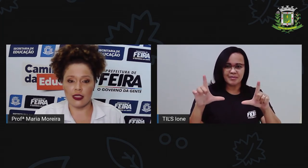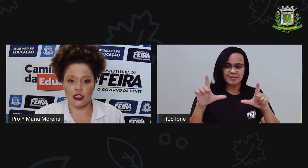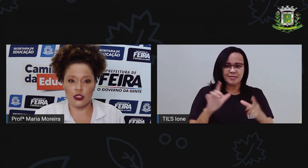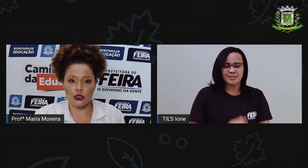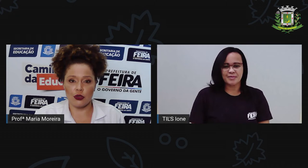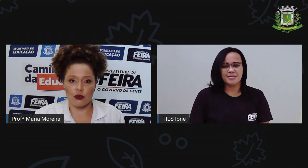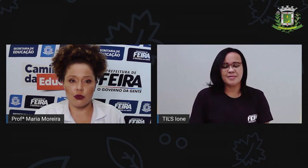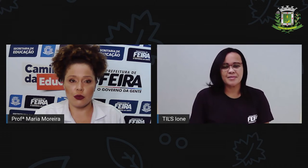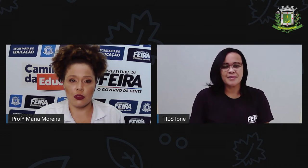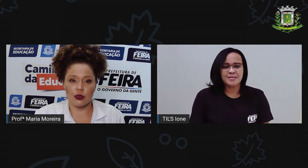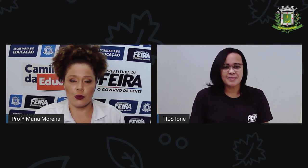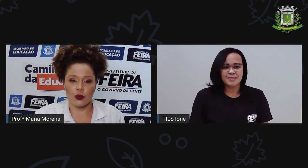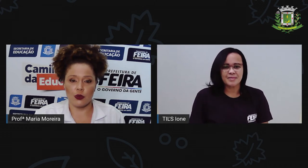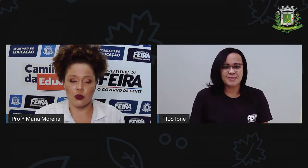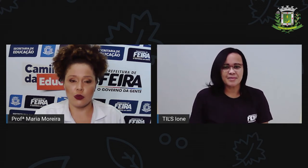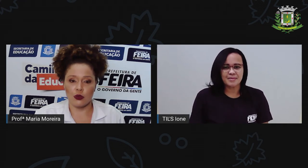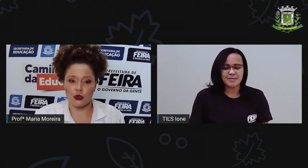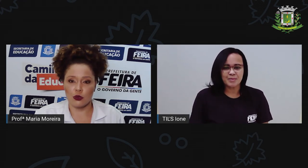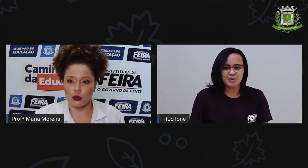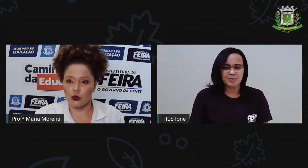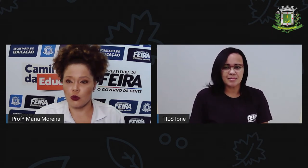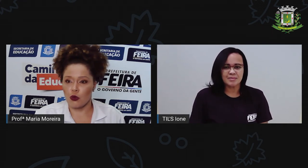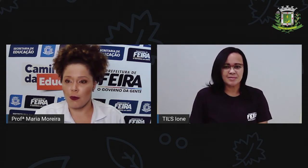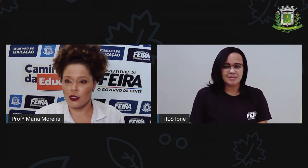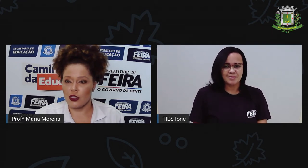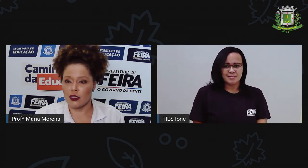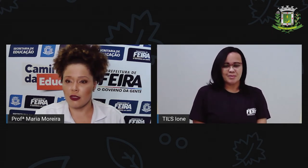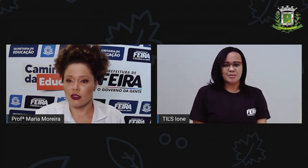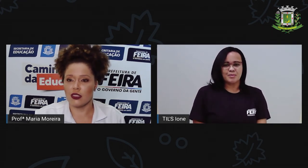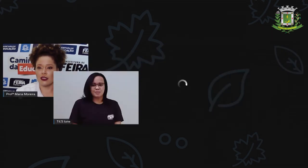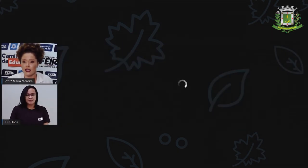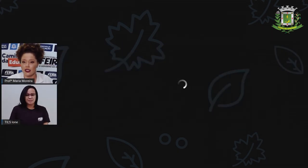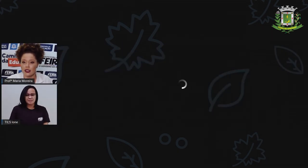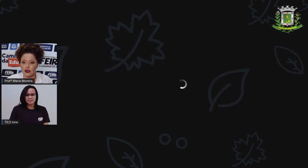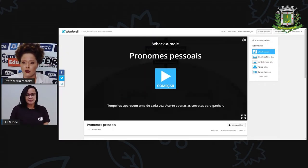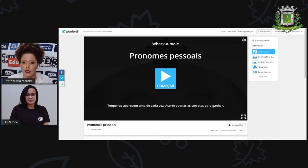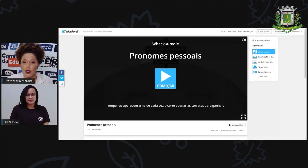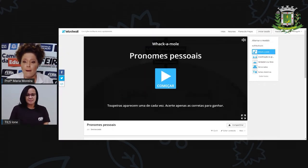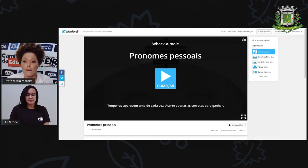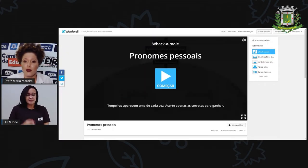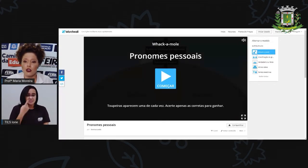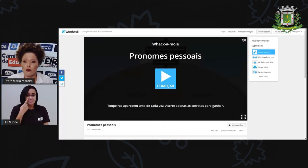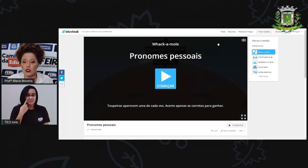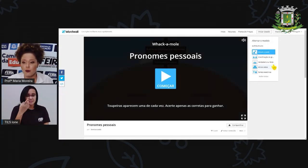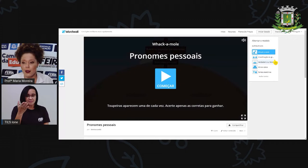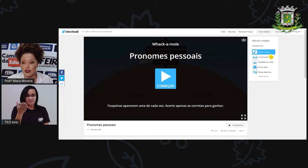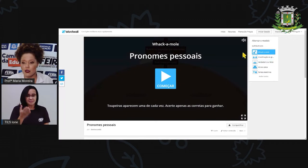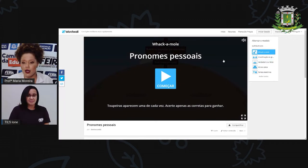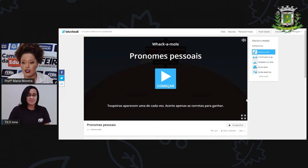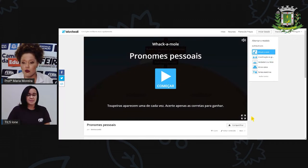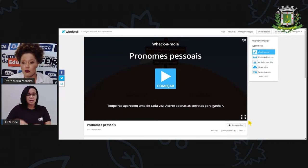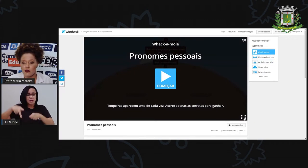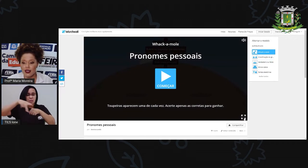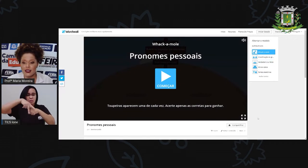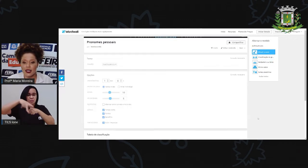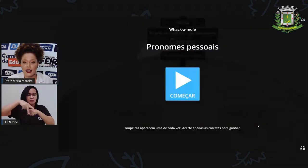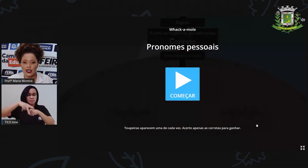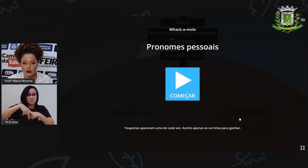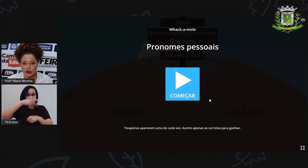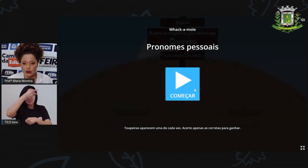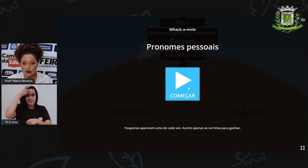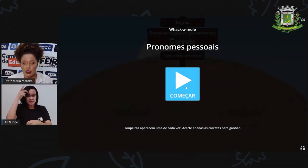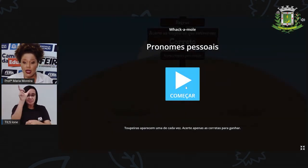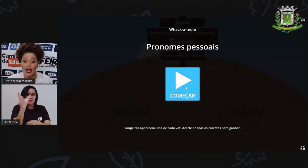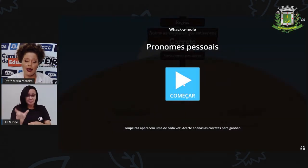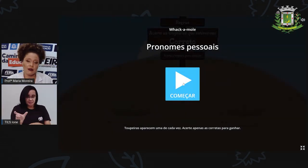Aqui. Vamos. Pronto. Compartilhando a nossa tela aqui agora. Pronomes pessoais. Vamos ver esse daqui